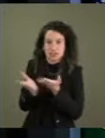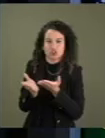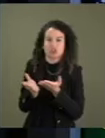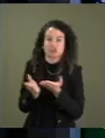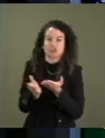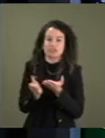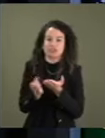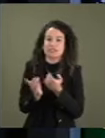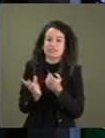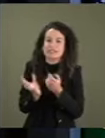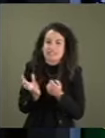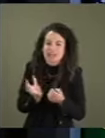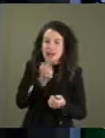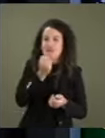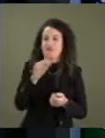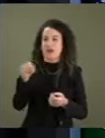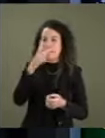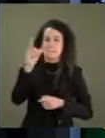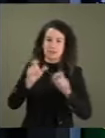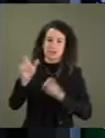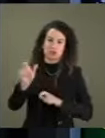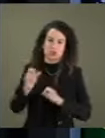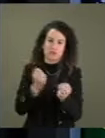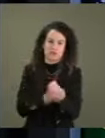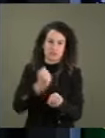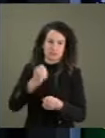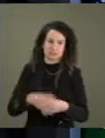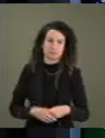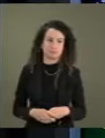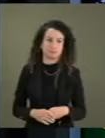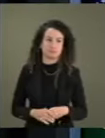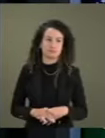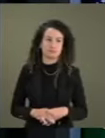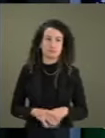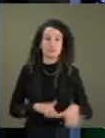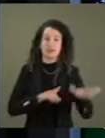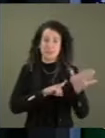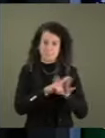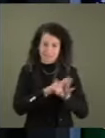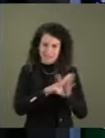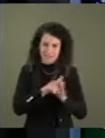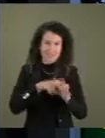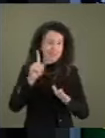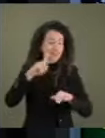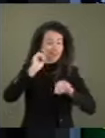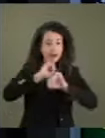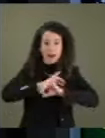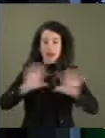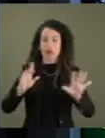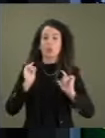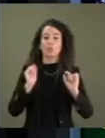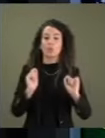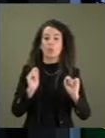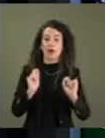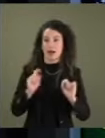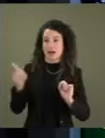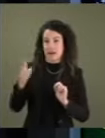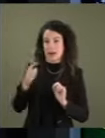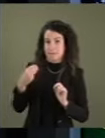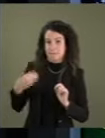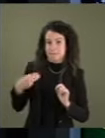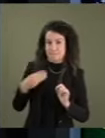resgate. Olha, as pesquisas são claras no sentido de afirmar que a maconha pode